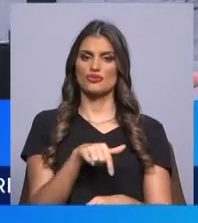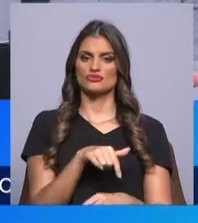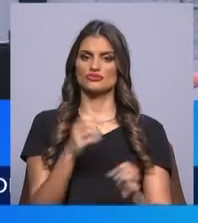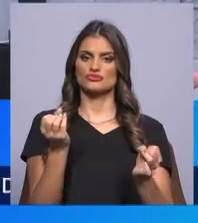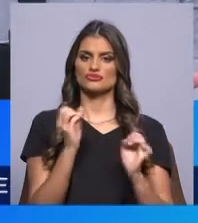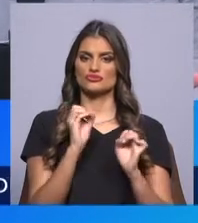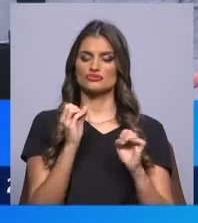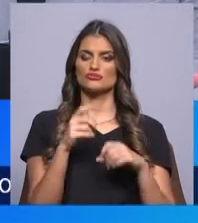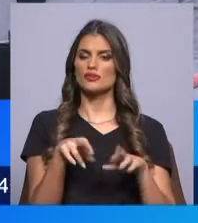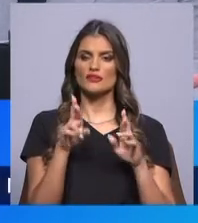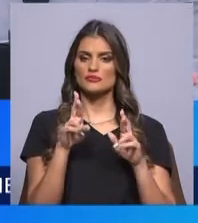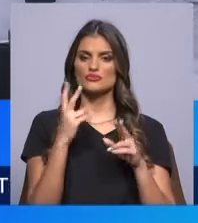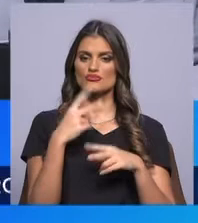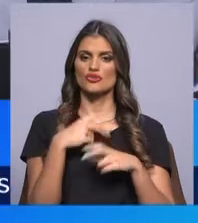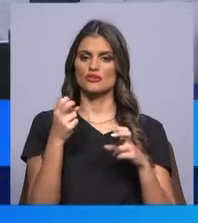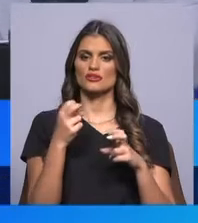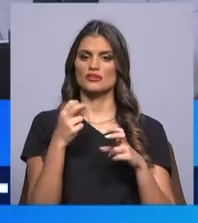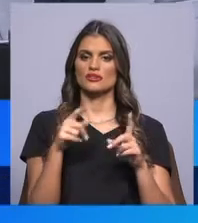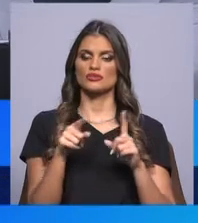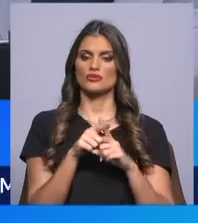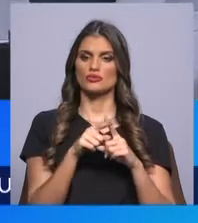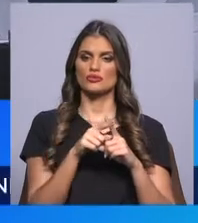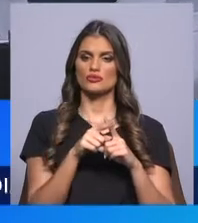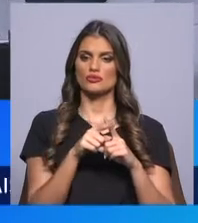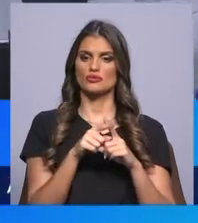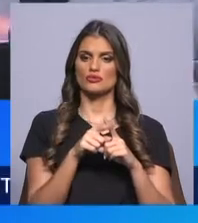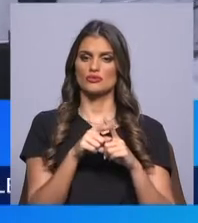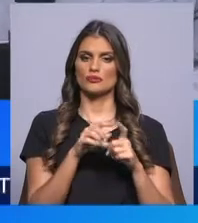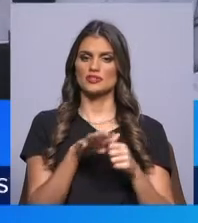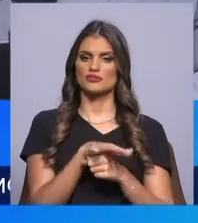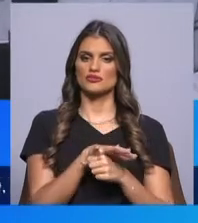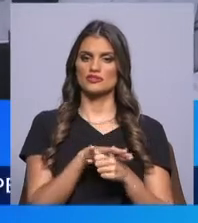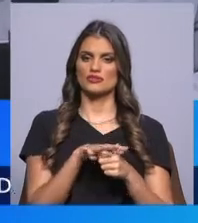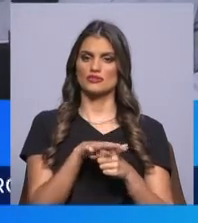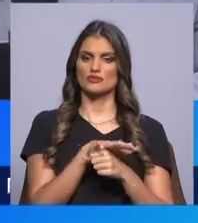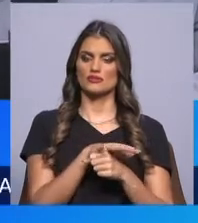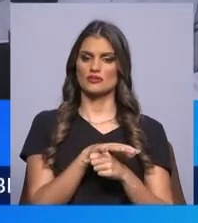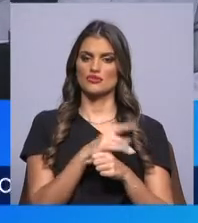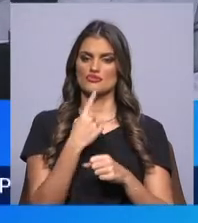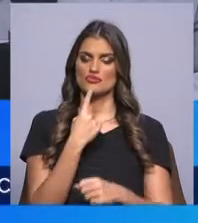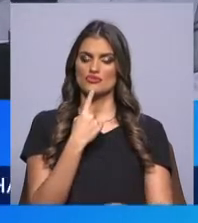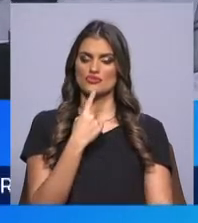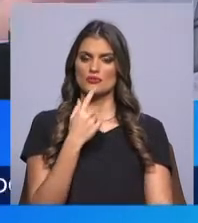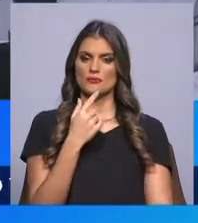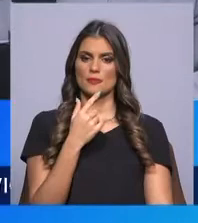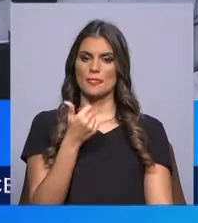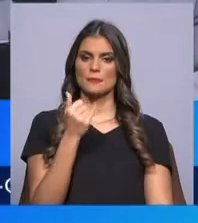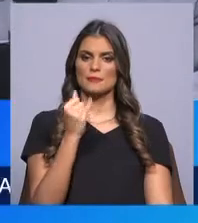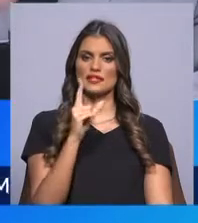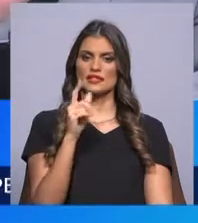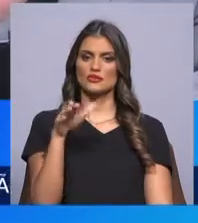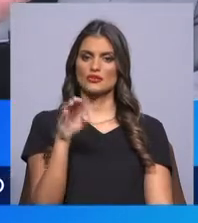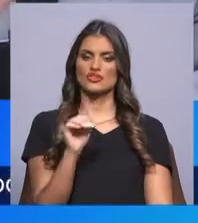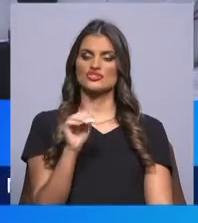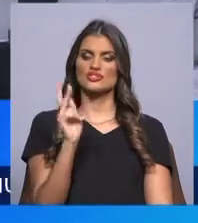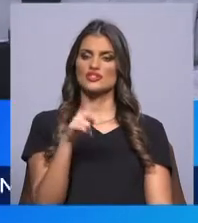propriamente à espera de encontrar. É um filamento, Cristiana, com bilhões e bilhões de quilómetros. Não é milhares de